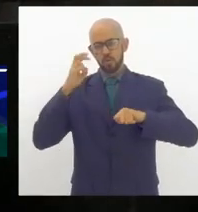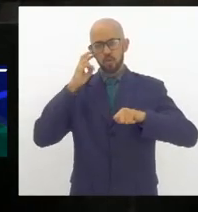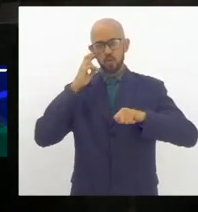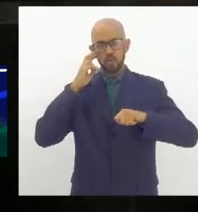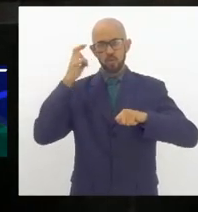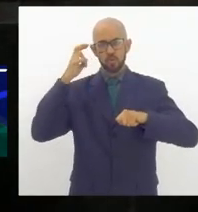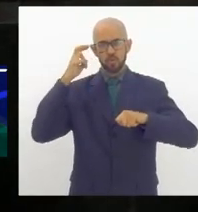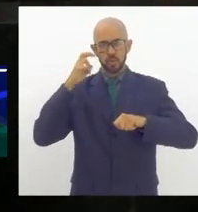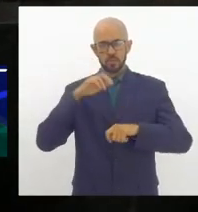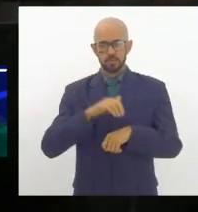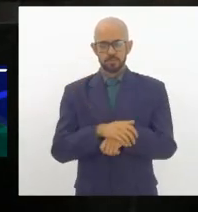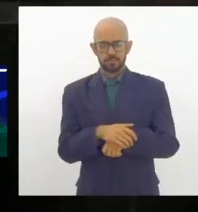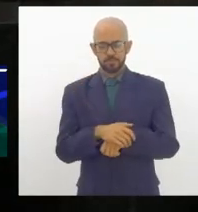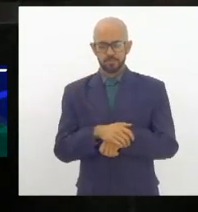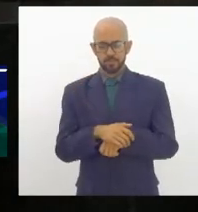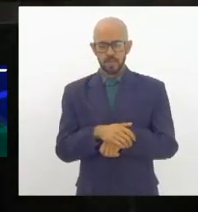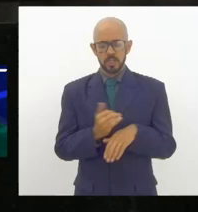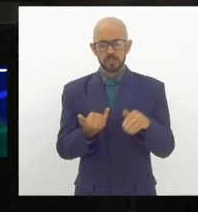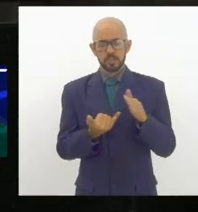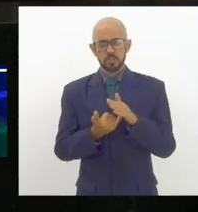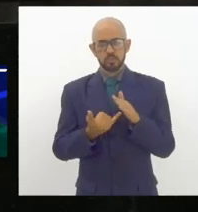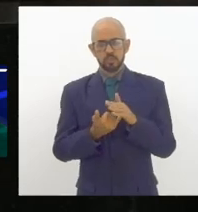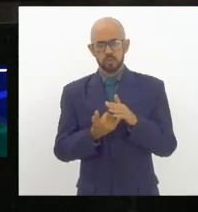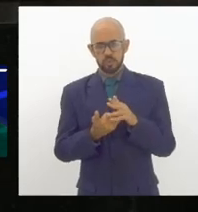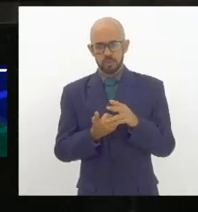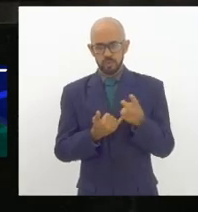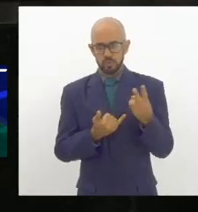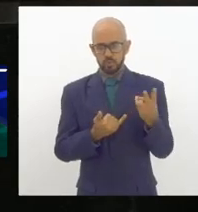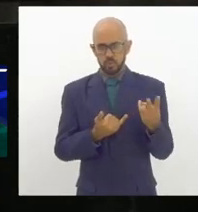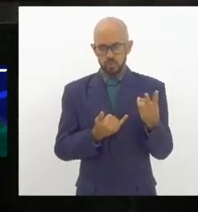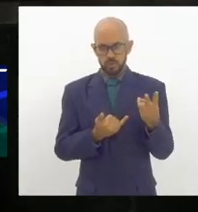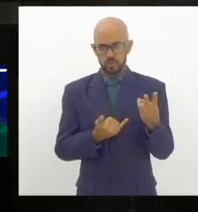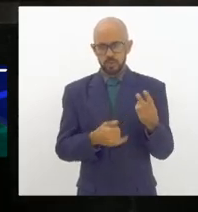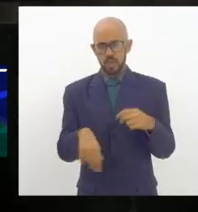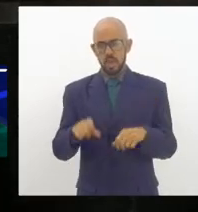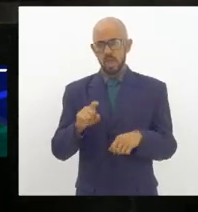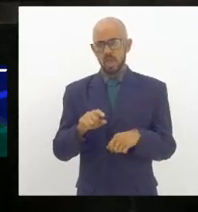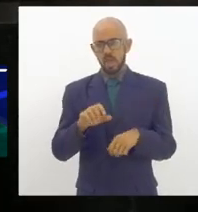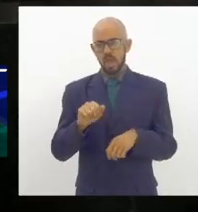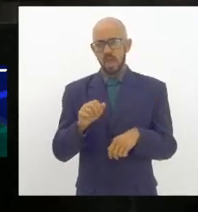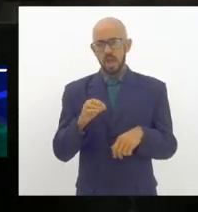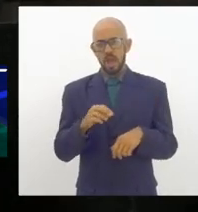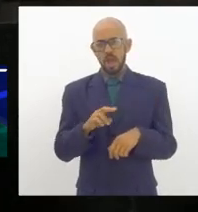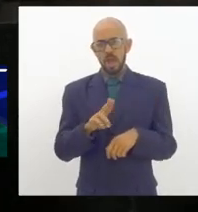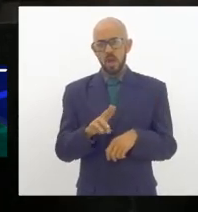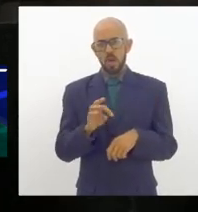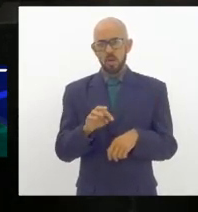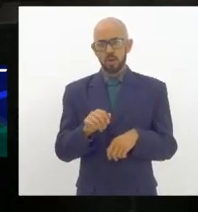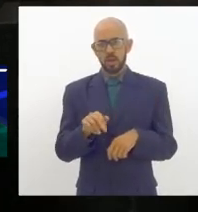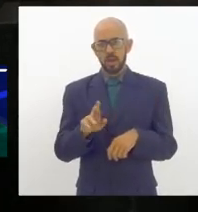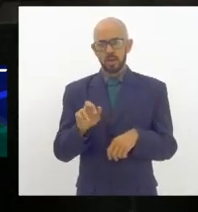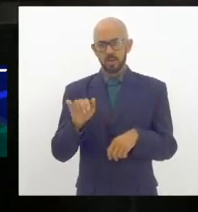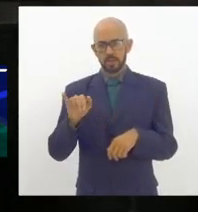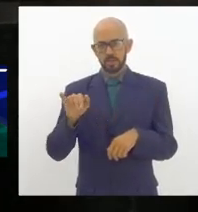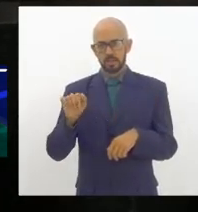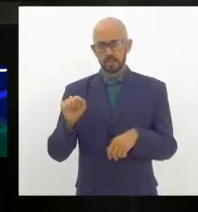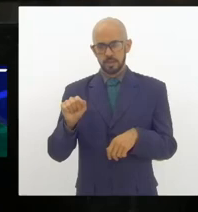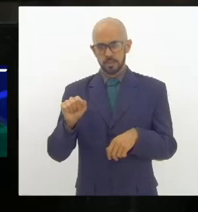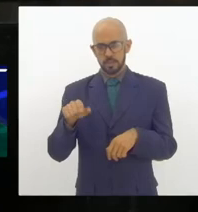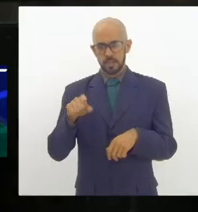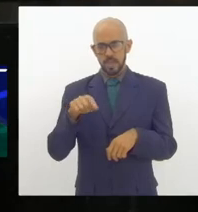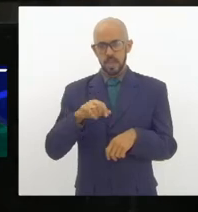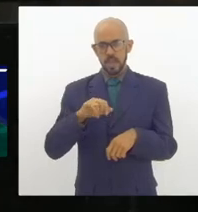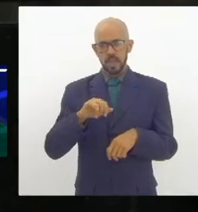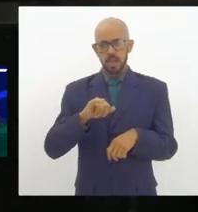cultura As instituições é autarquia intitulada junta de controle